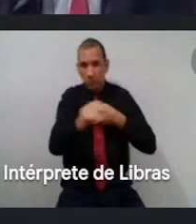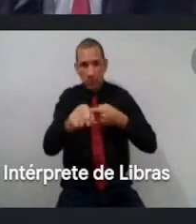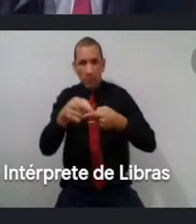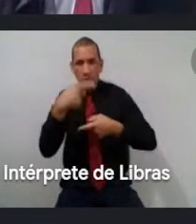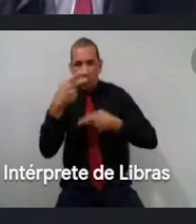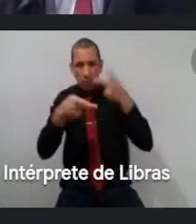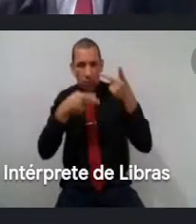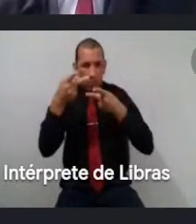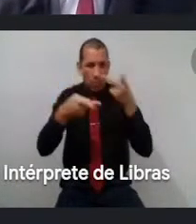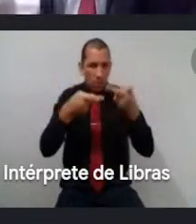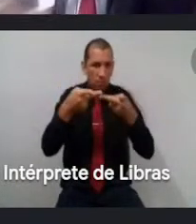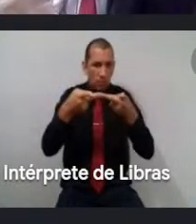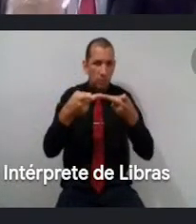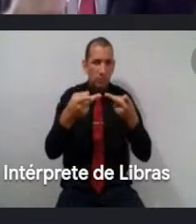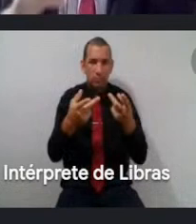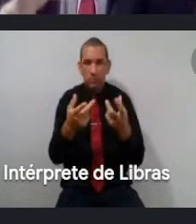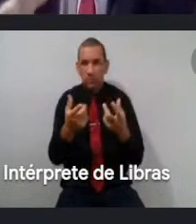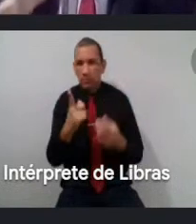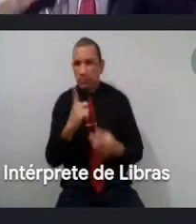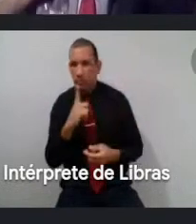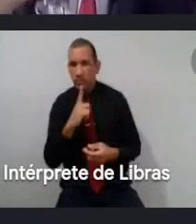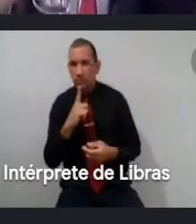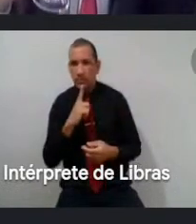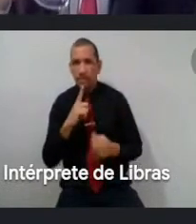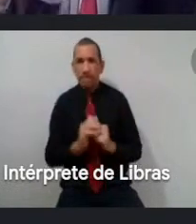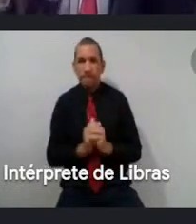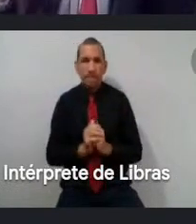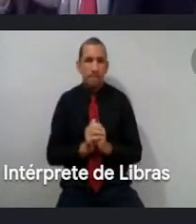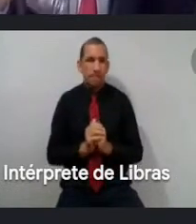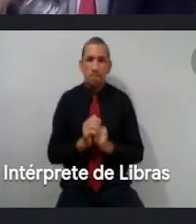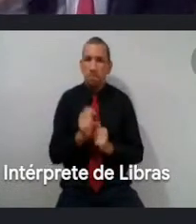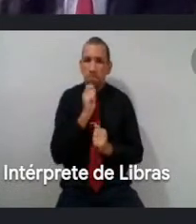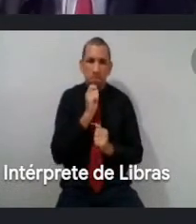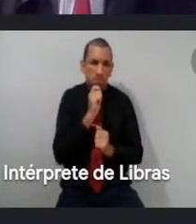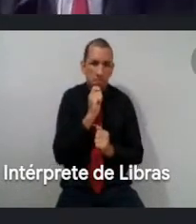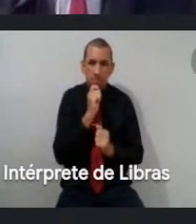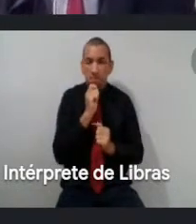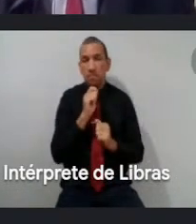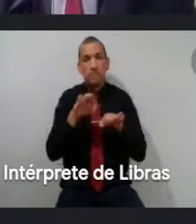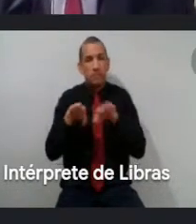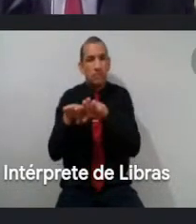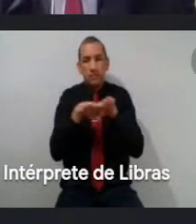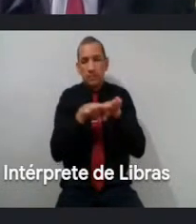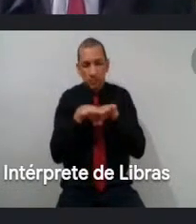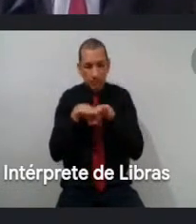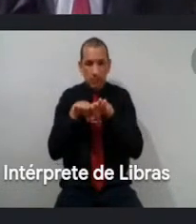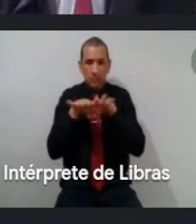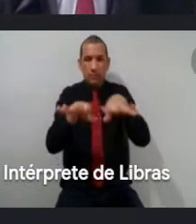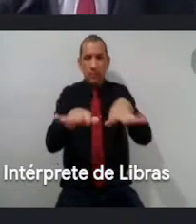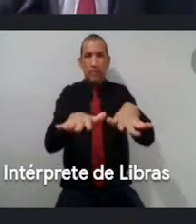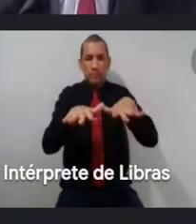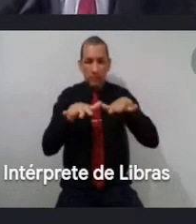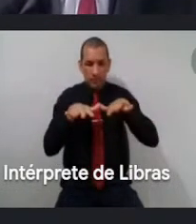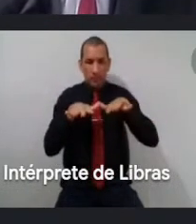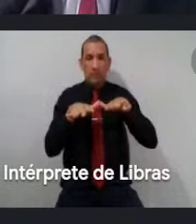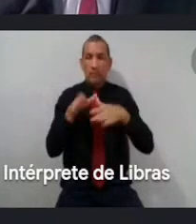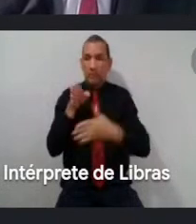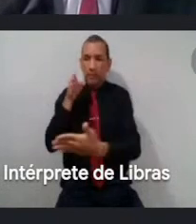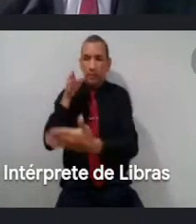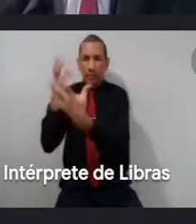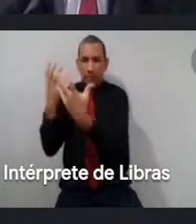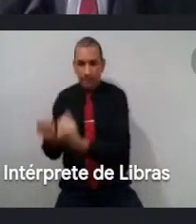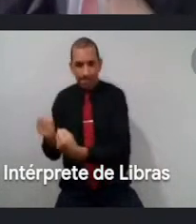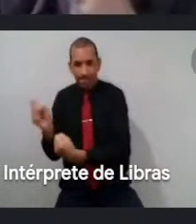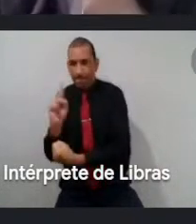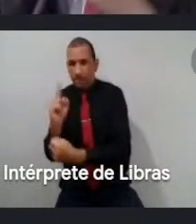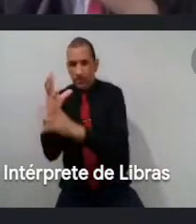ou divergência em não havendo Então por unanimidade é curto igual a curte volta pela desaprovação